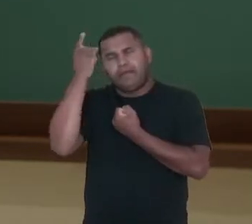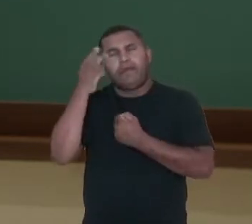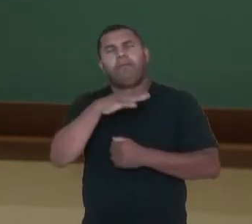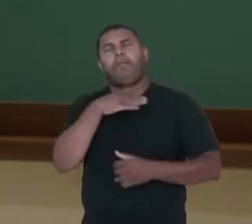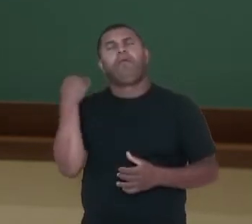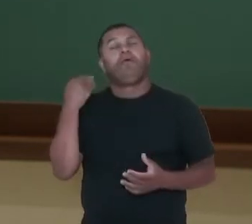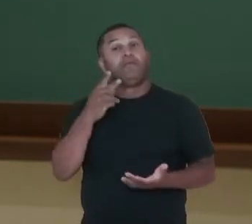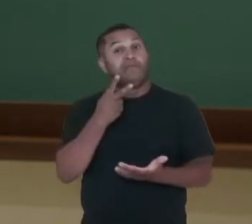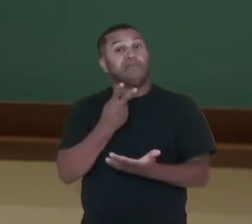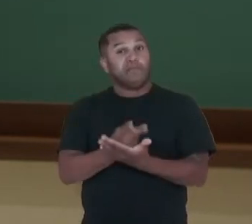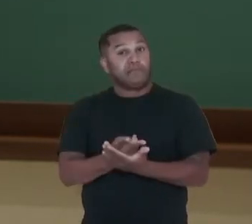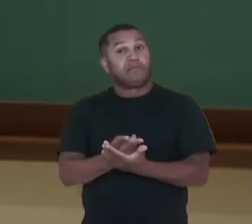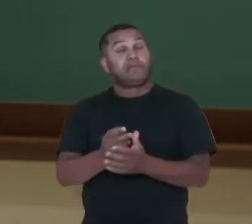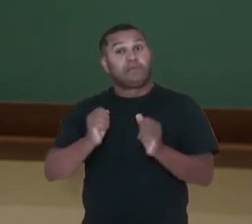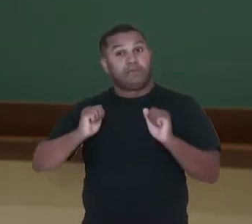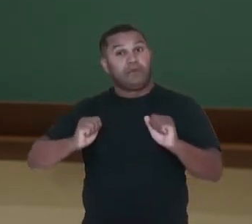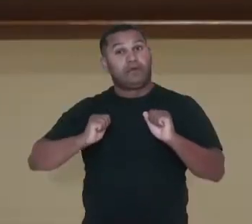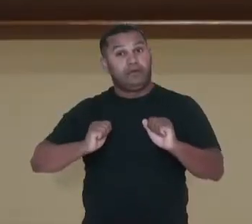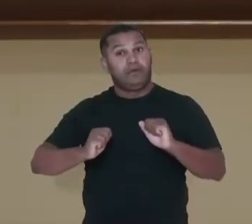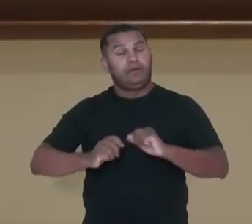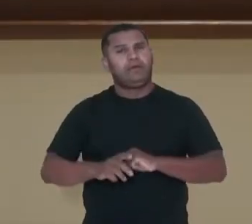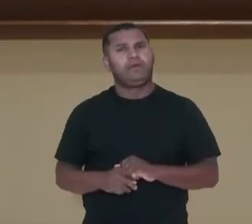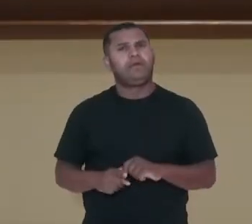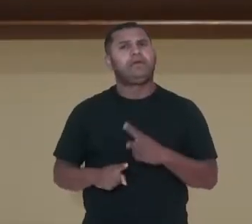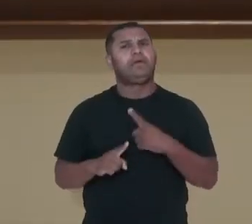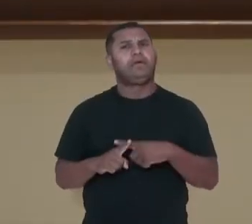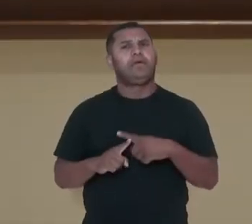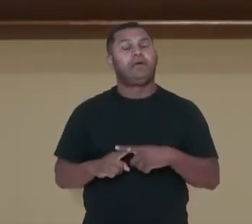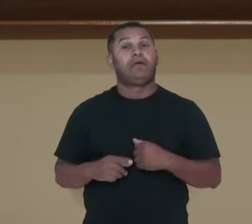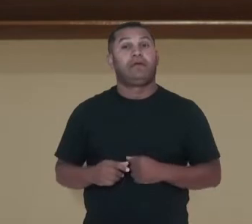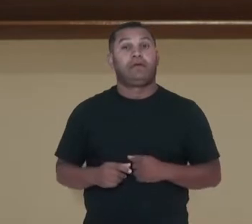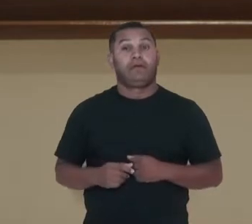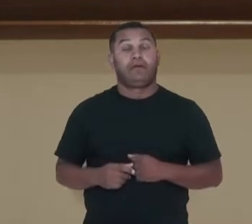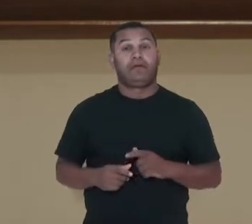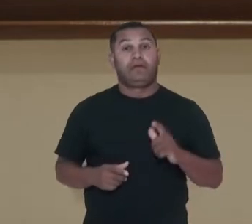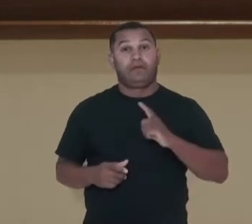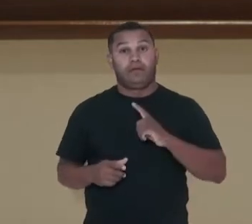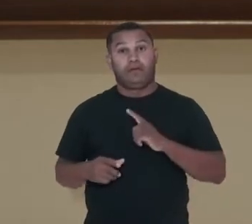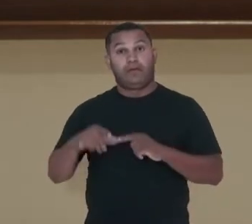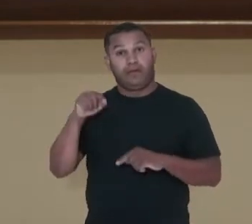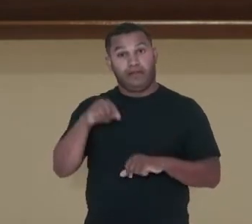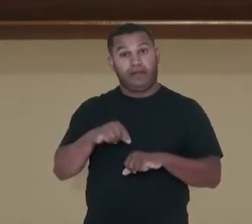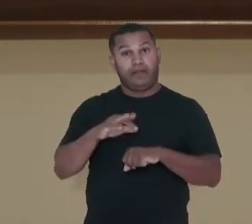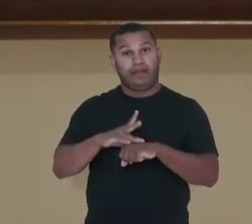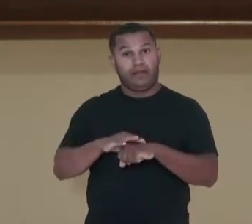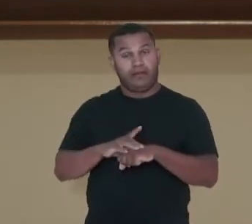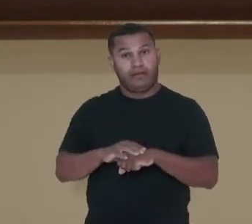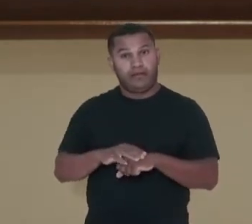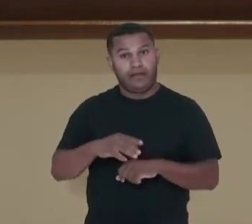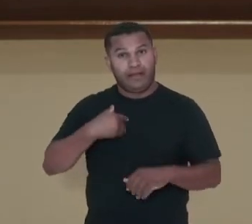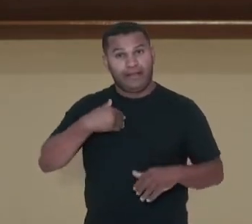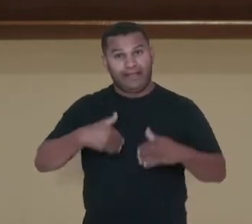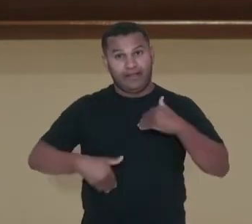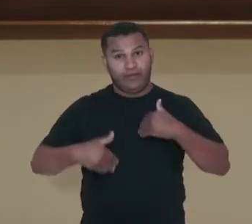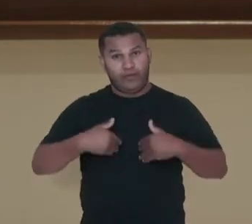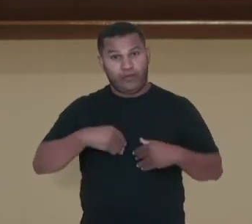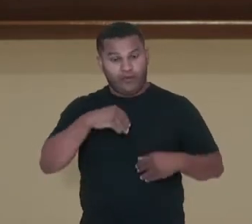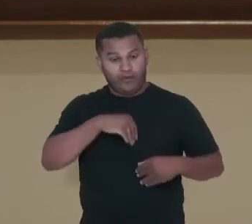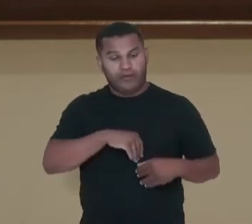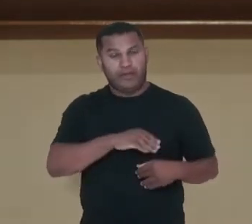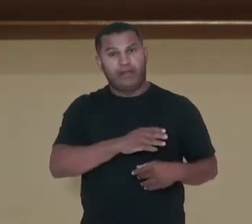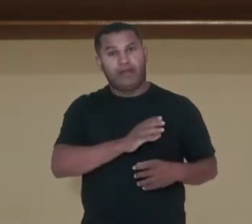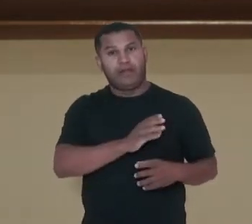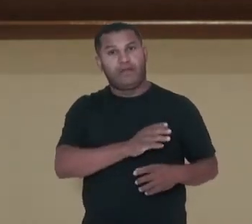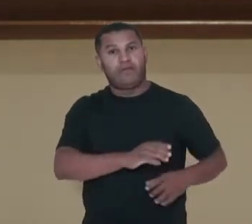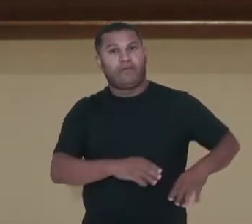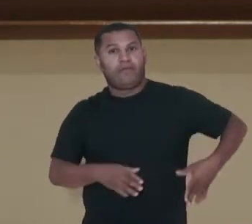levar a óbito. Por quê, professora? Porque o esquistossomo, ele ataca órgãos vitais,